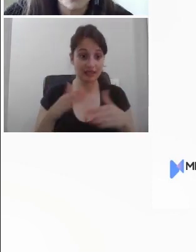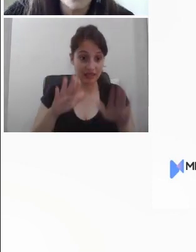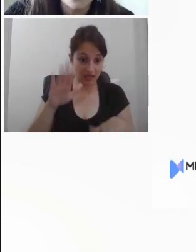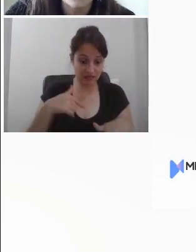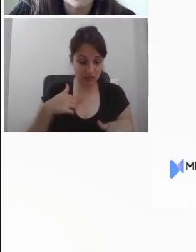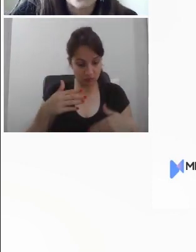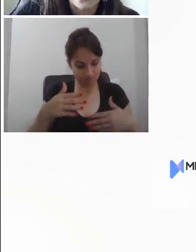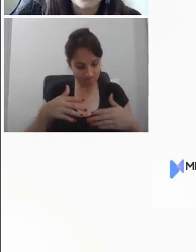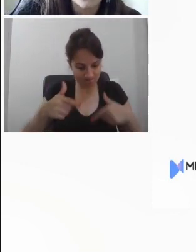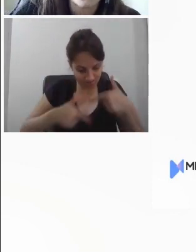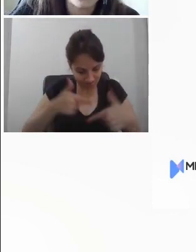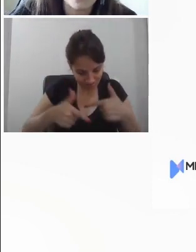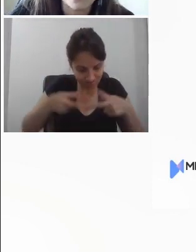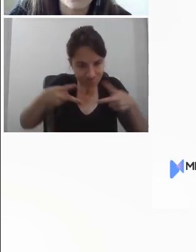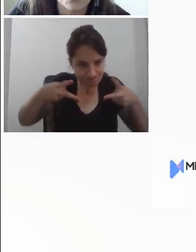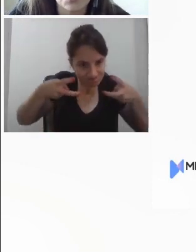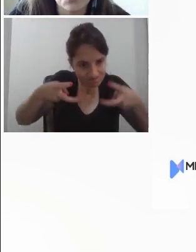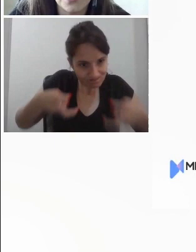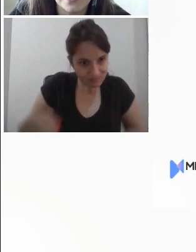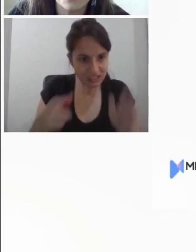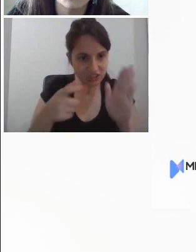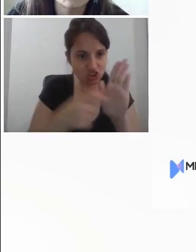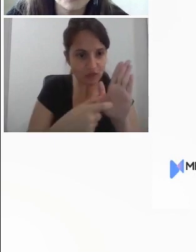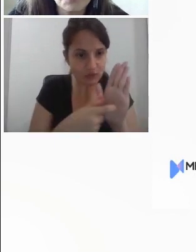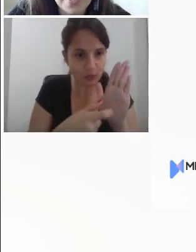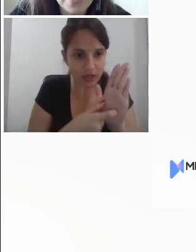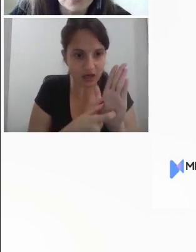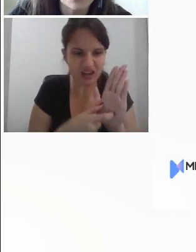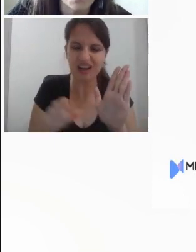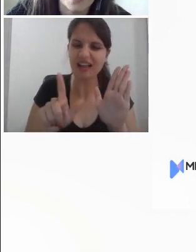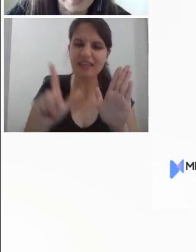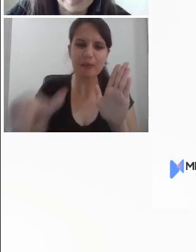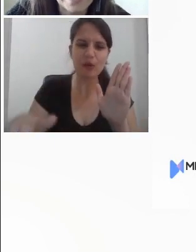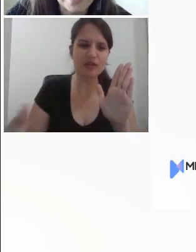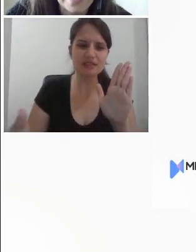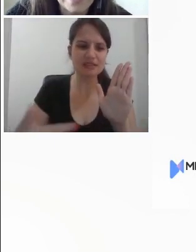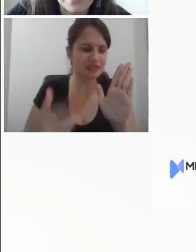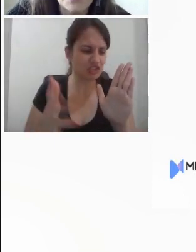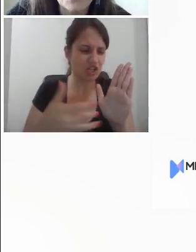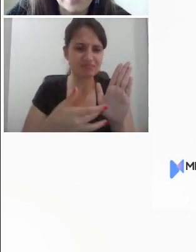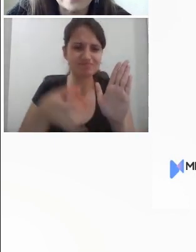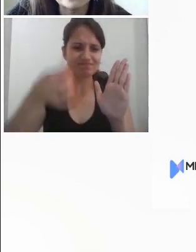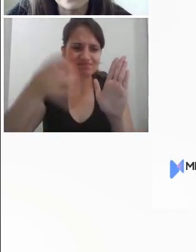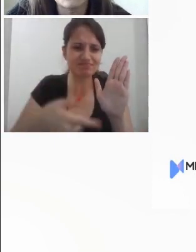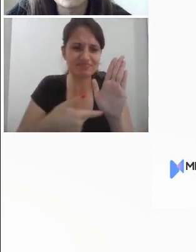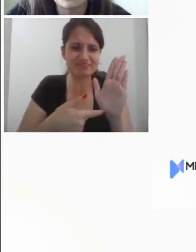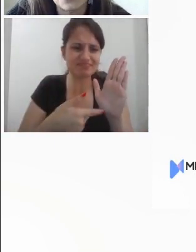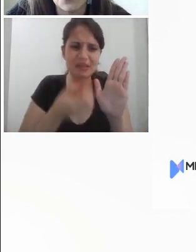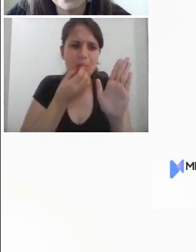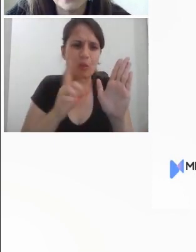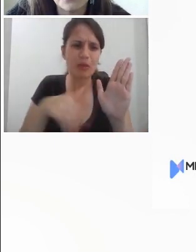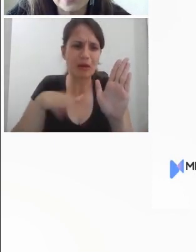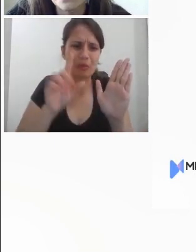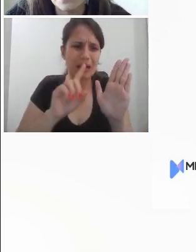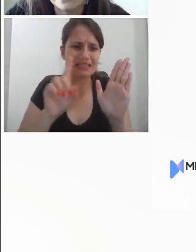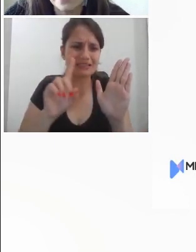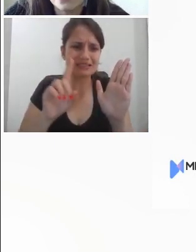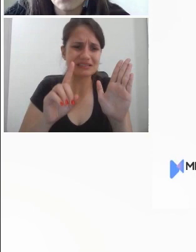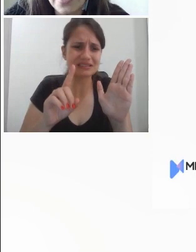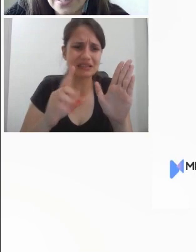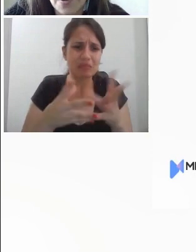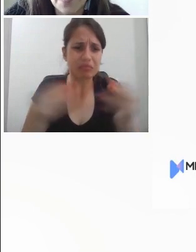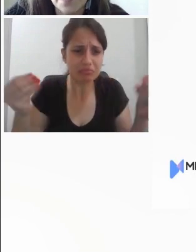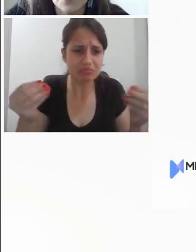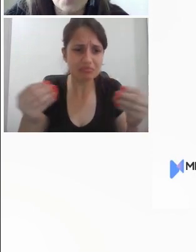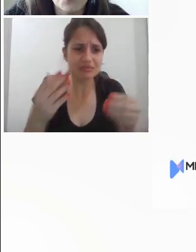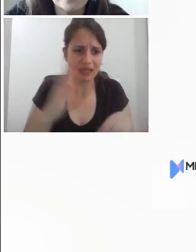software o cliente receber aquele produto e aquele produto não ser mais útil para ele então ali estavam as pessoas Reunidas para tentar